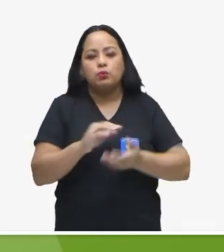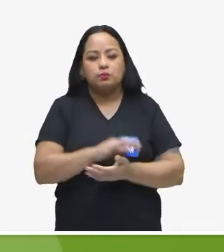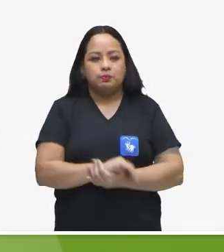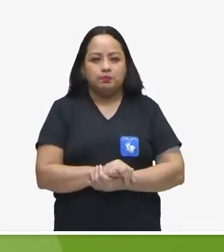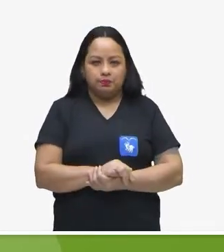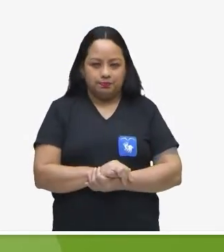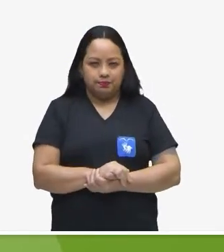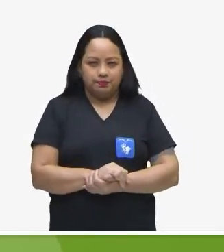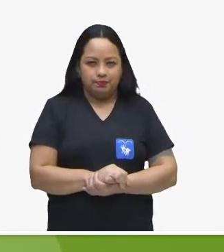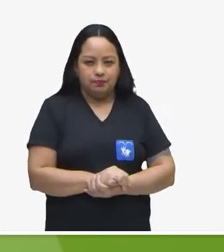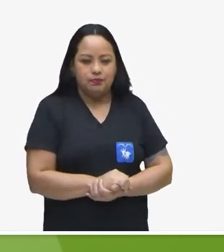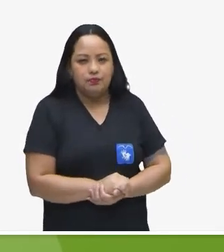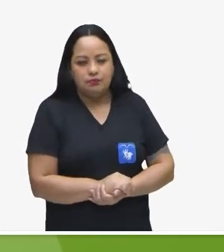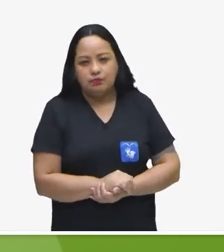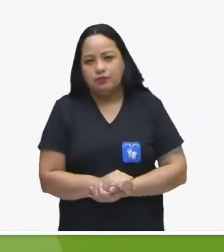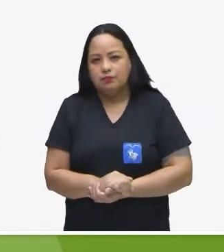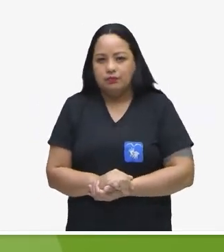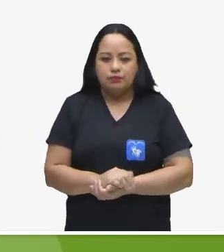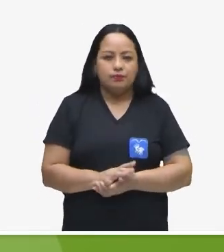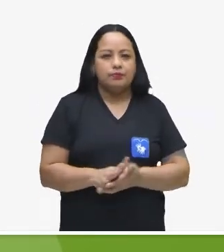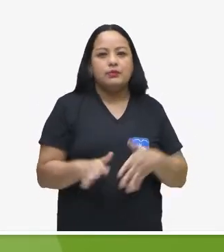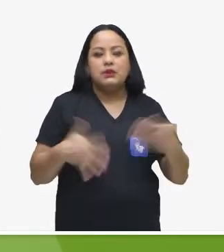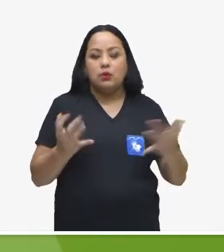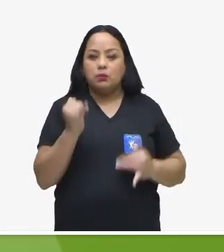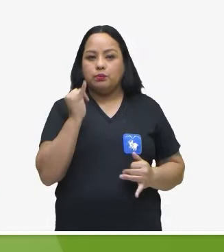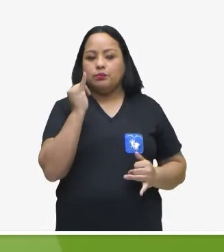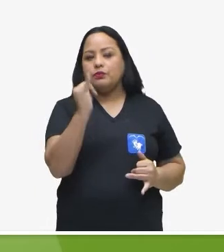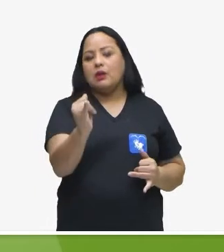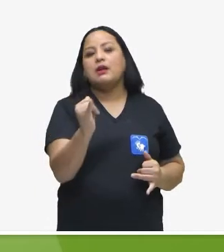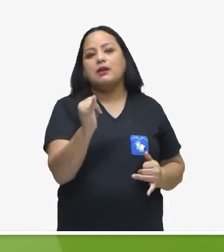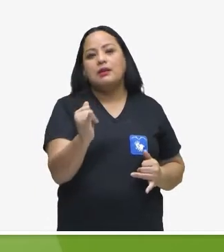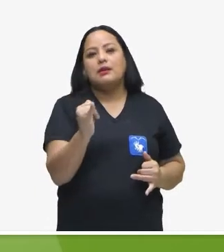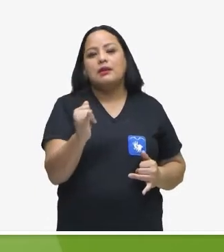tá? E aí, como eu falei para vocês,